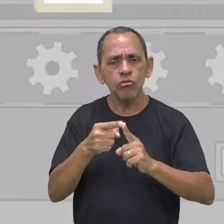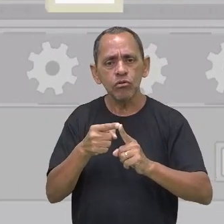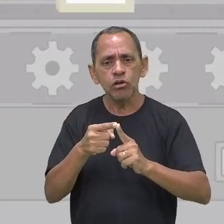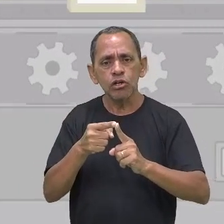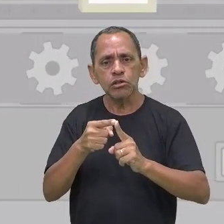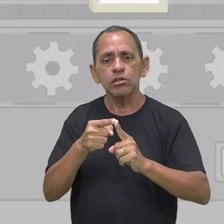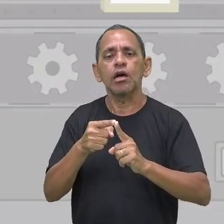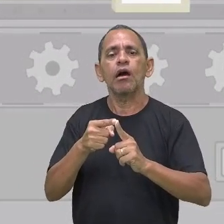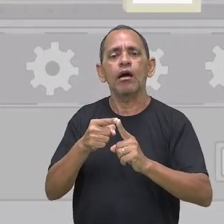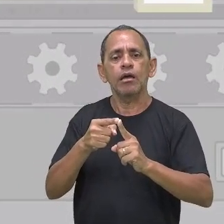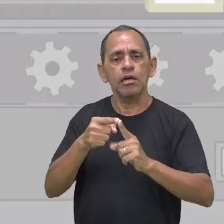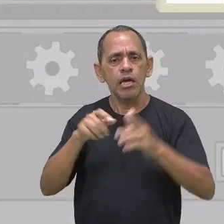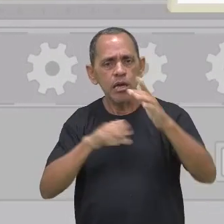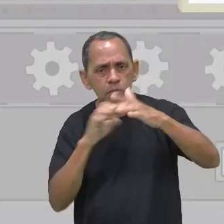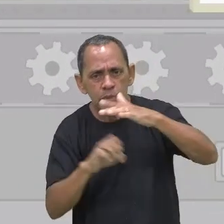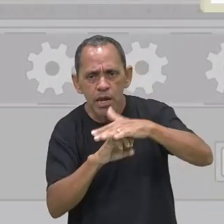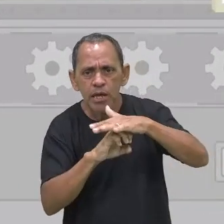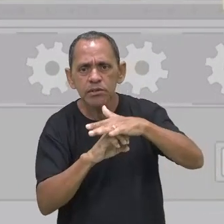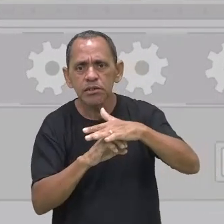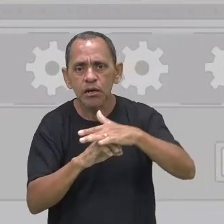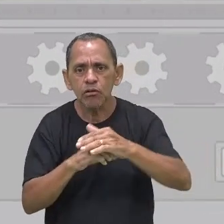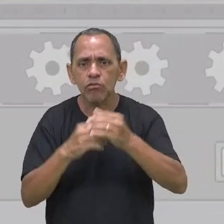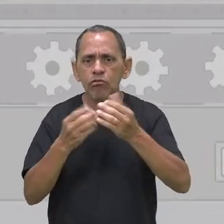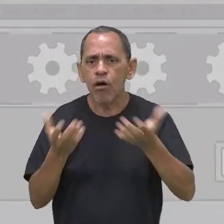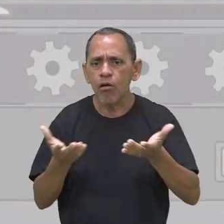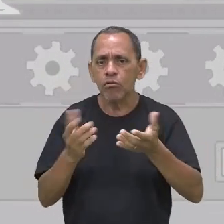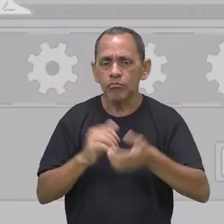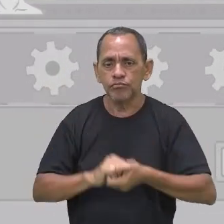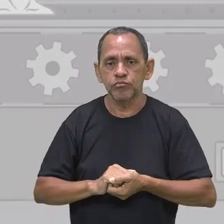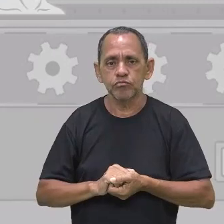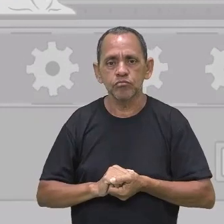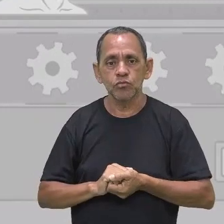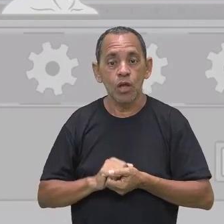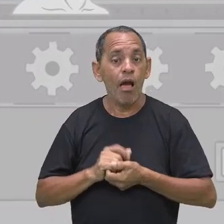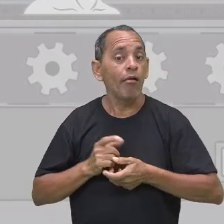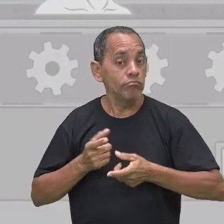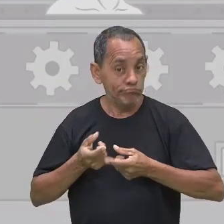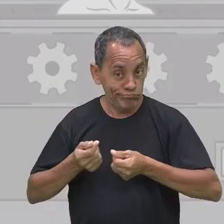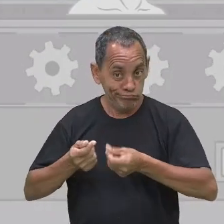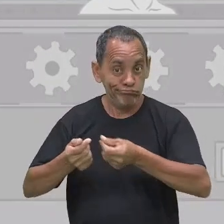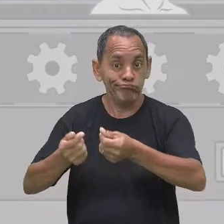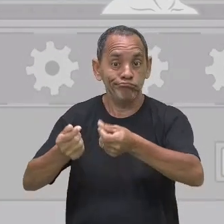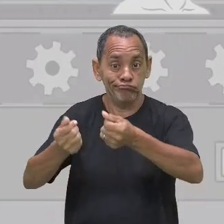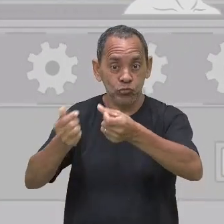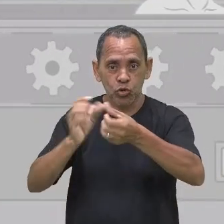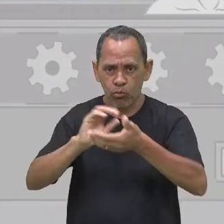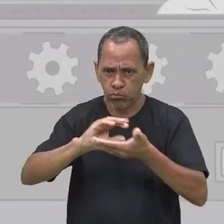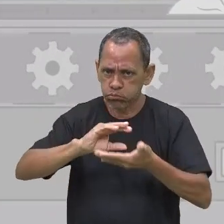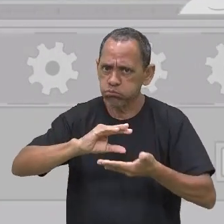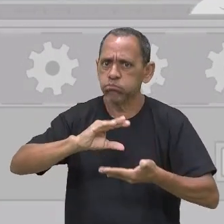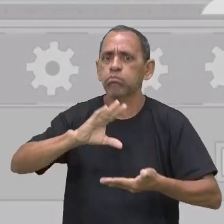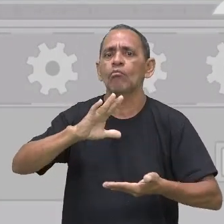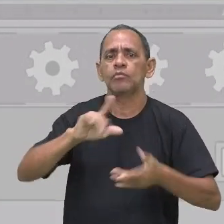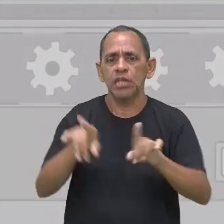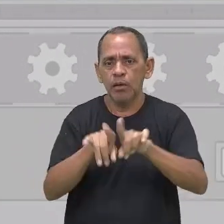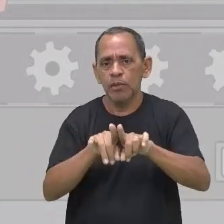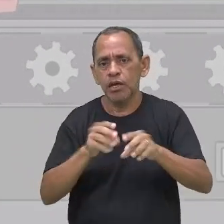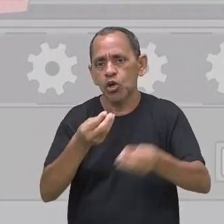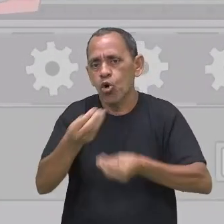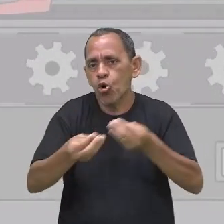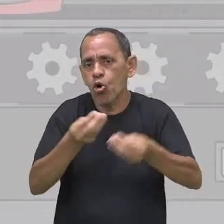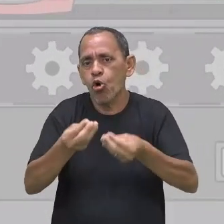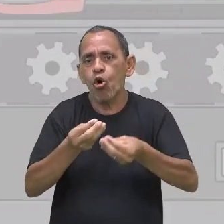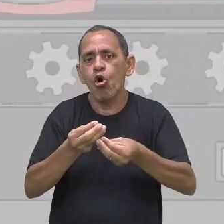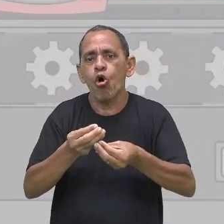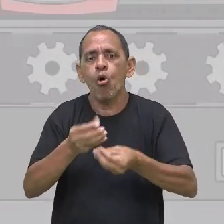o lucro máximo, né? Então você está buscando o lucro, assim como no caso